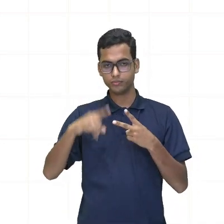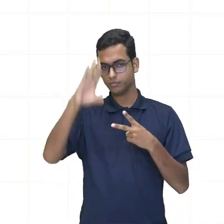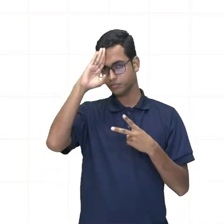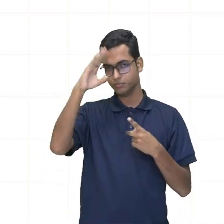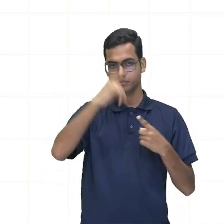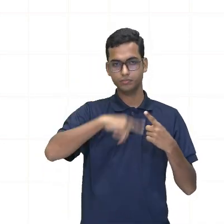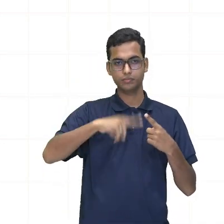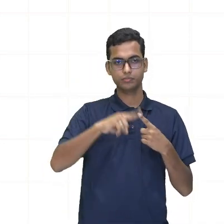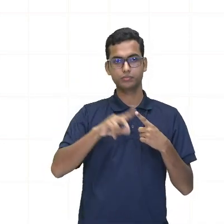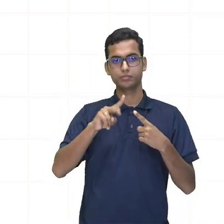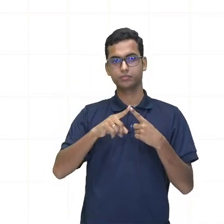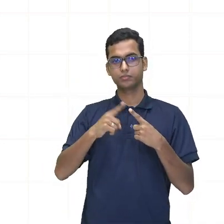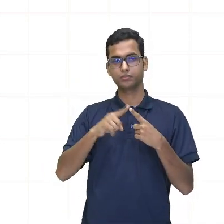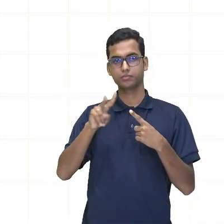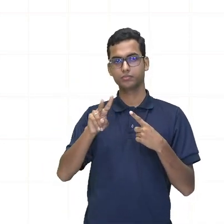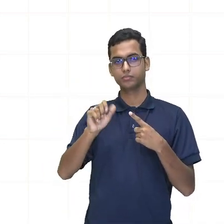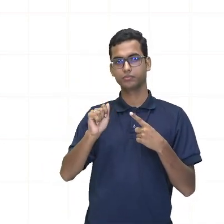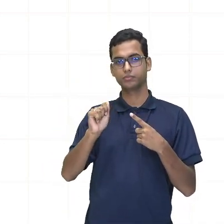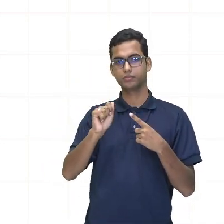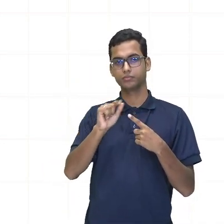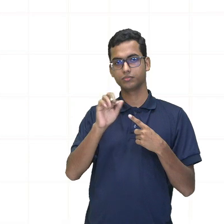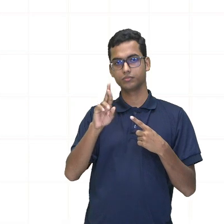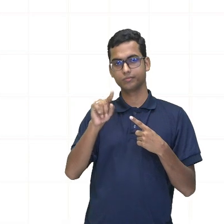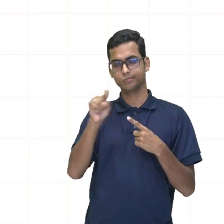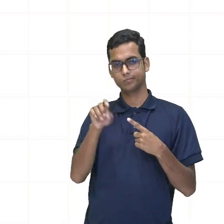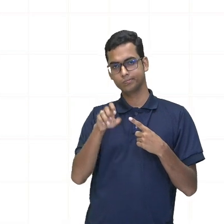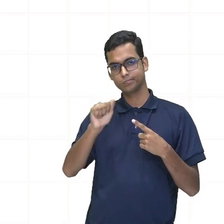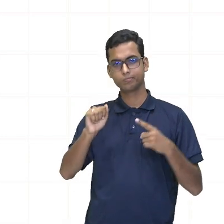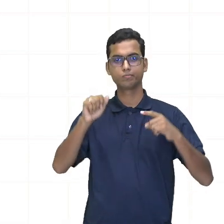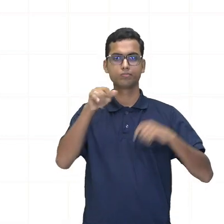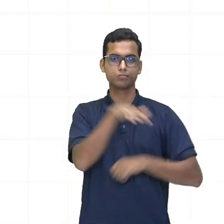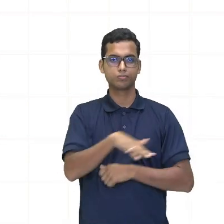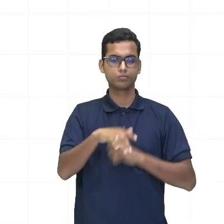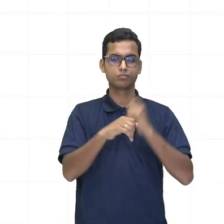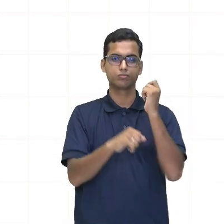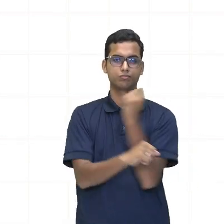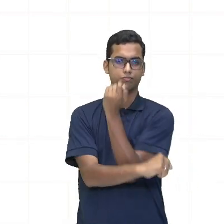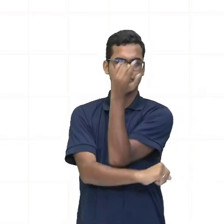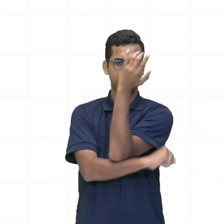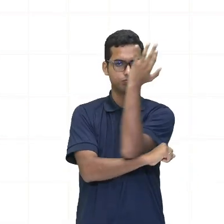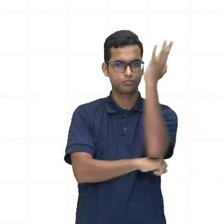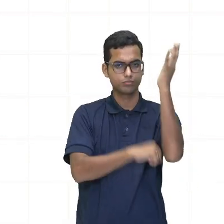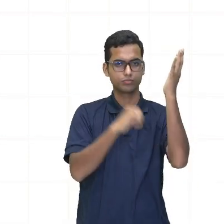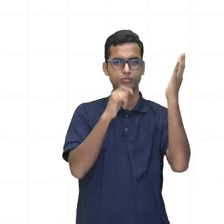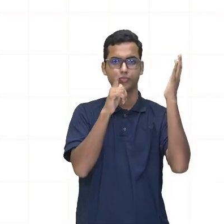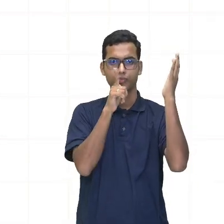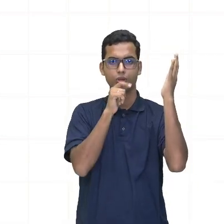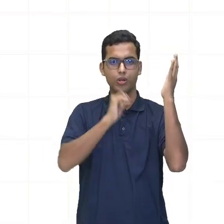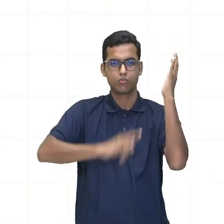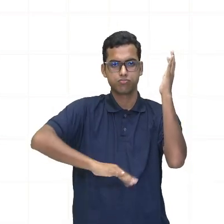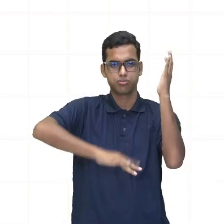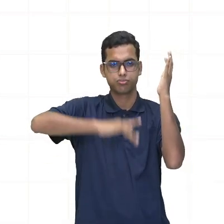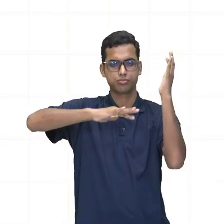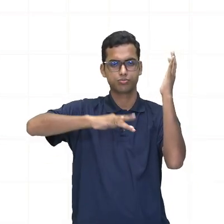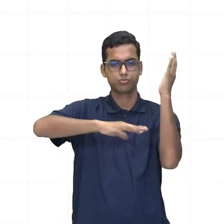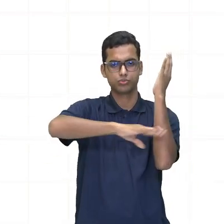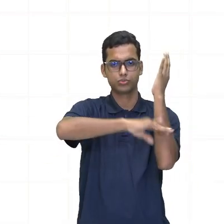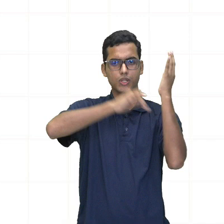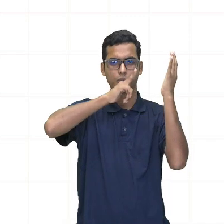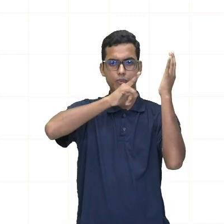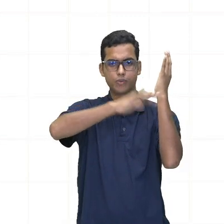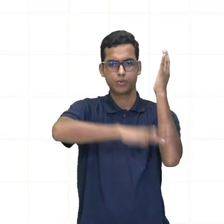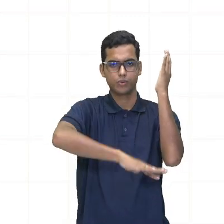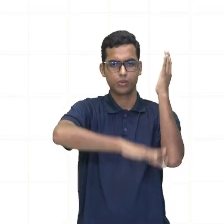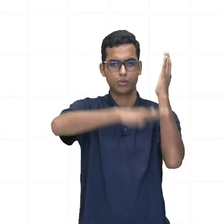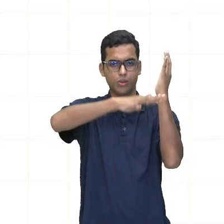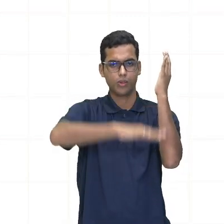região sujeita às inundações anuais, e também a terra firme, que é a região normalmente não inundada.